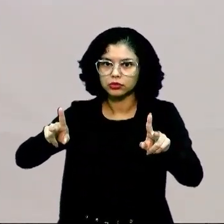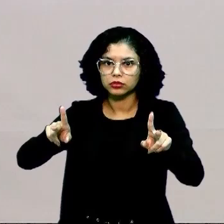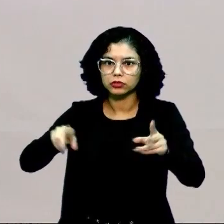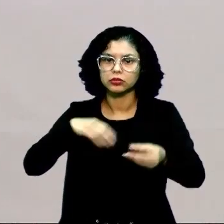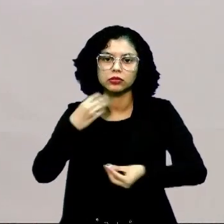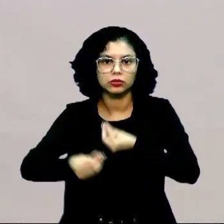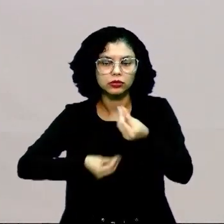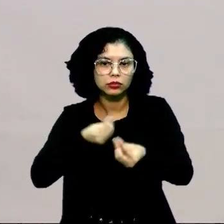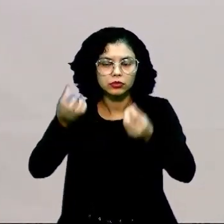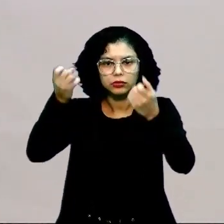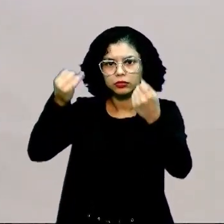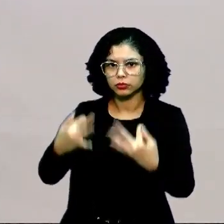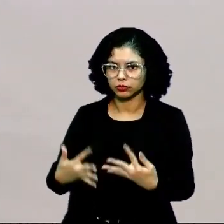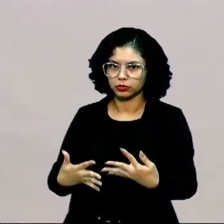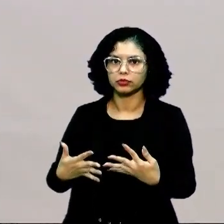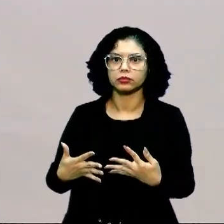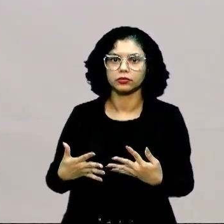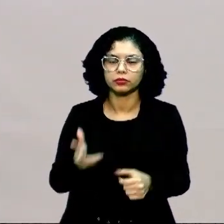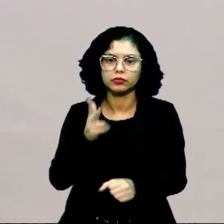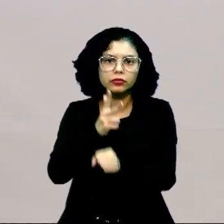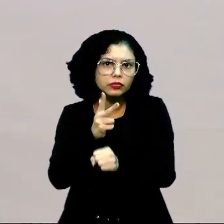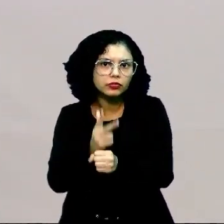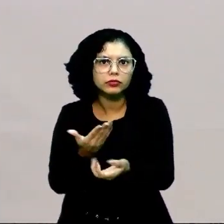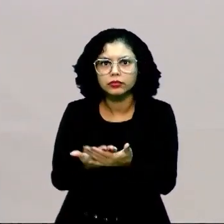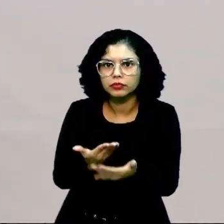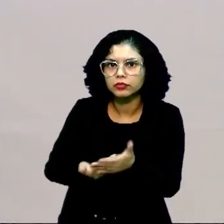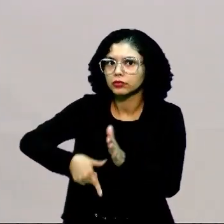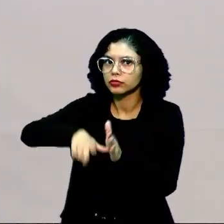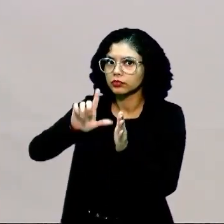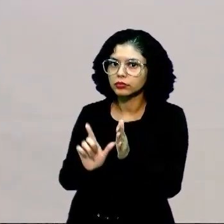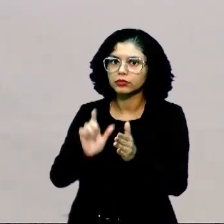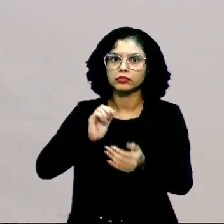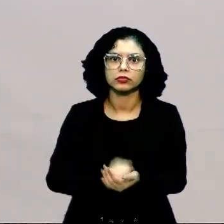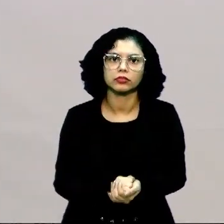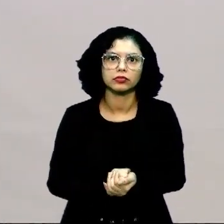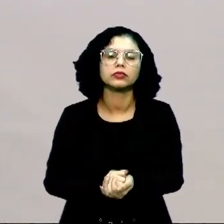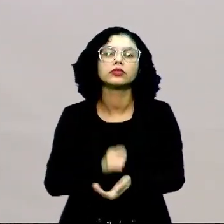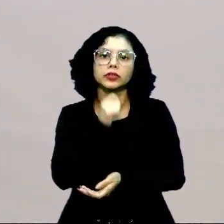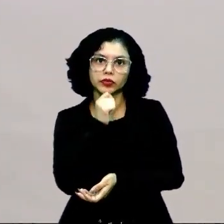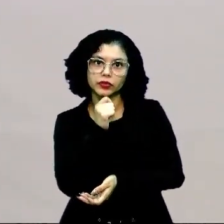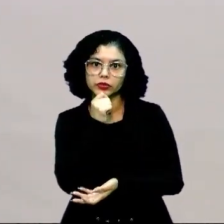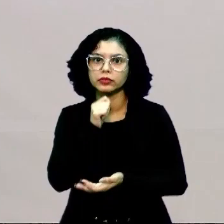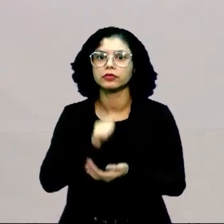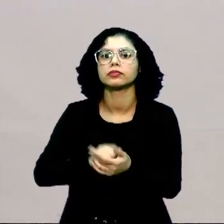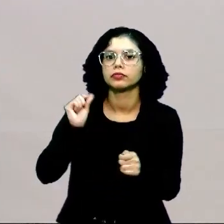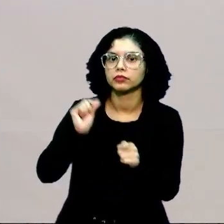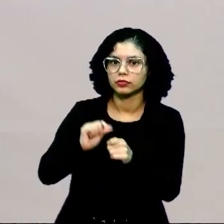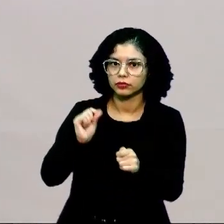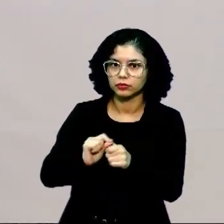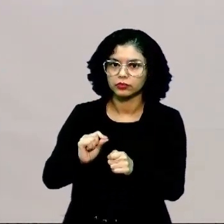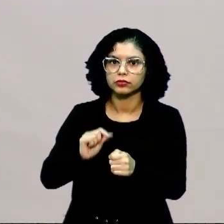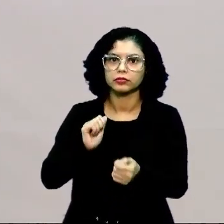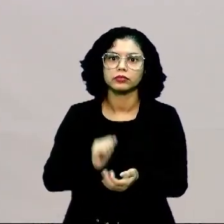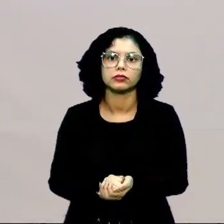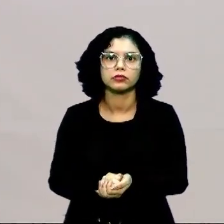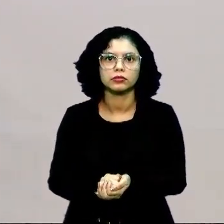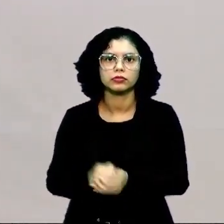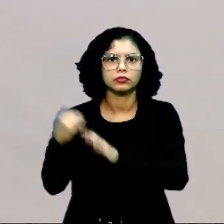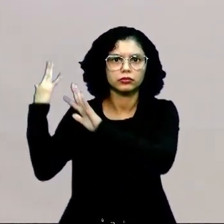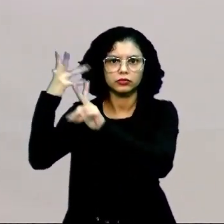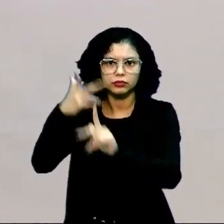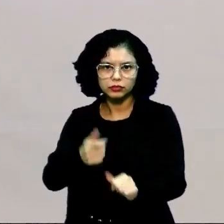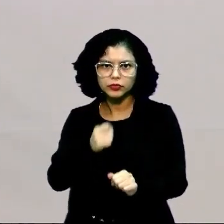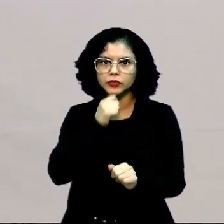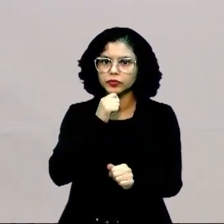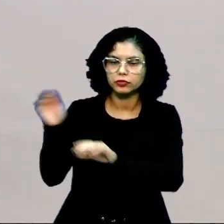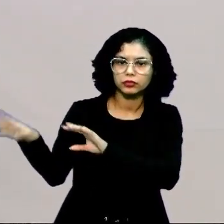expliquei para vocês numa videoaula anterior, e eu sugiro que vocês façam uma revisão desse material, e